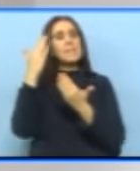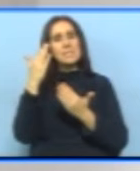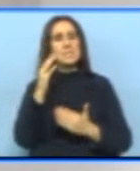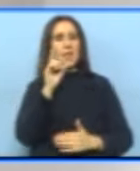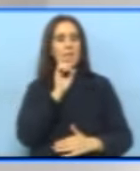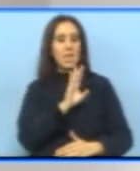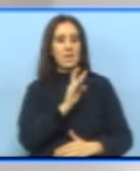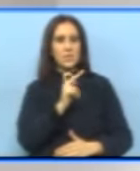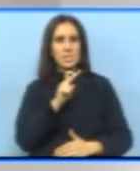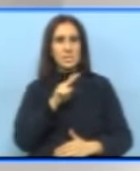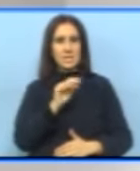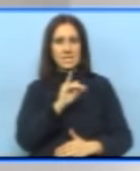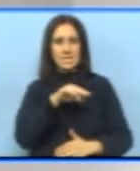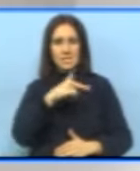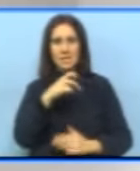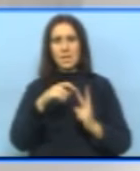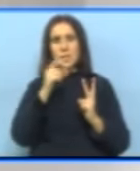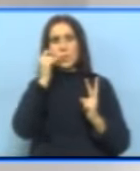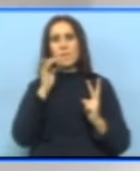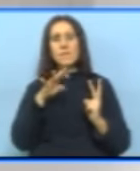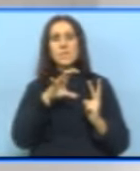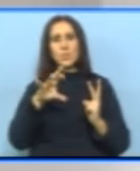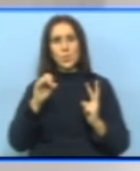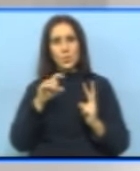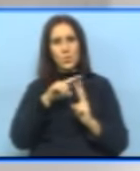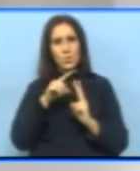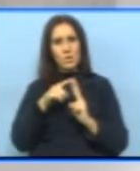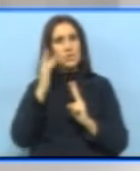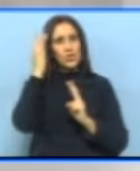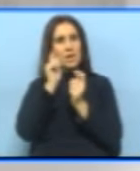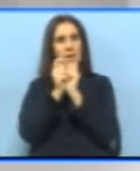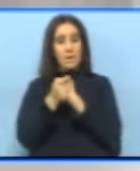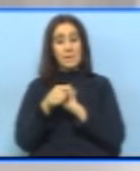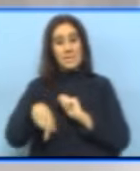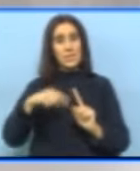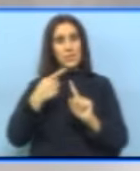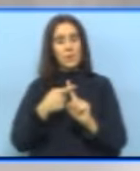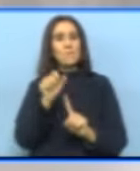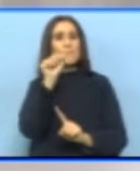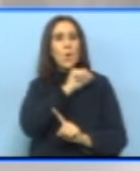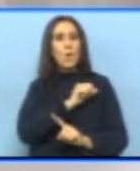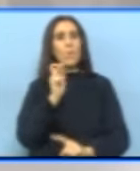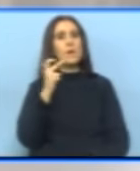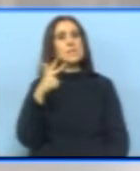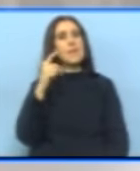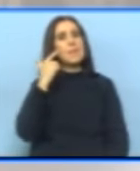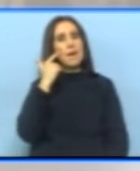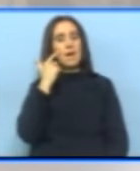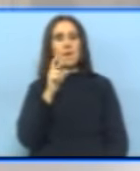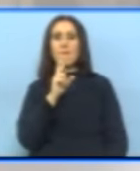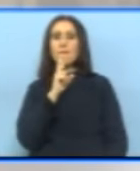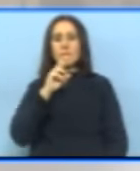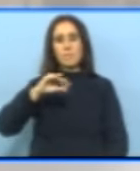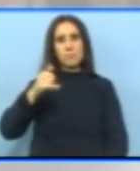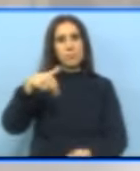Jacinta e Francisco. E este ano em que estamos a celebrar o centenário das aparições de Fátima, isso também